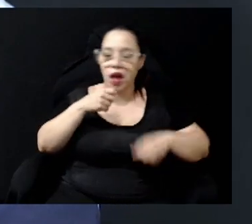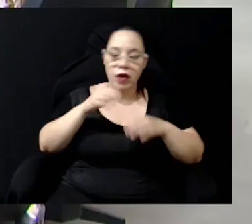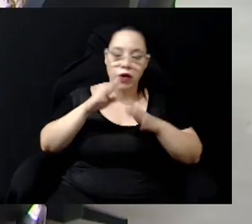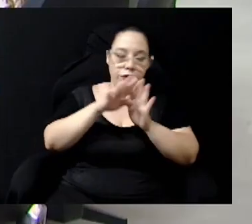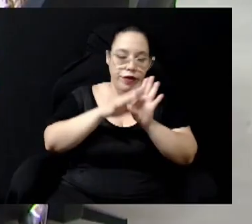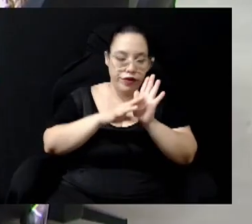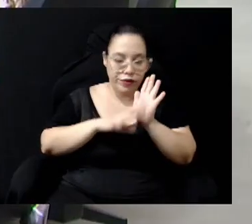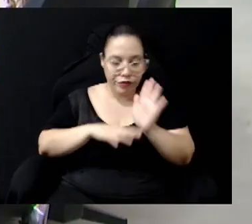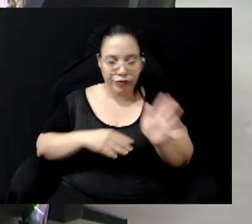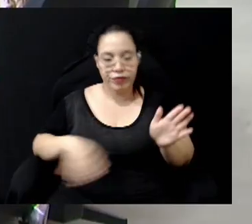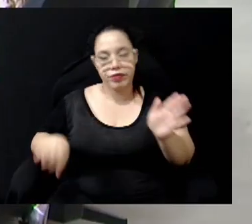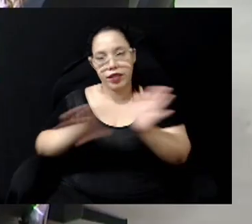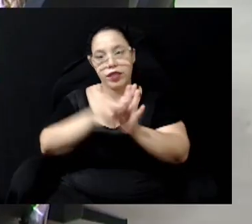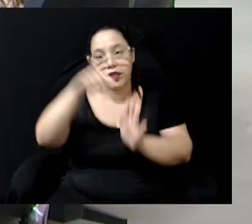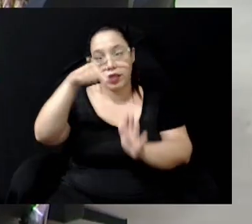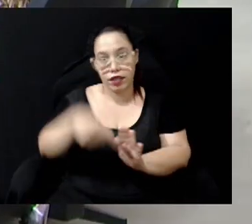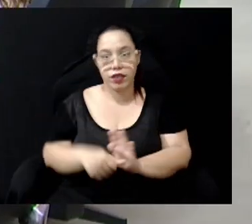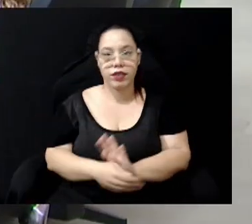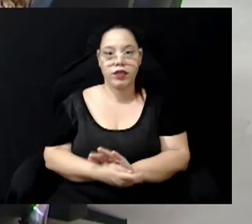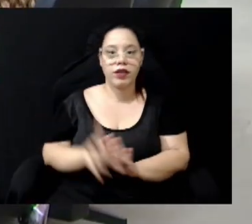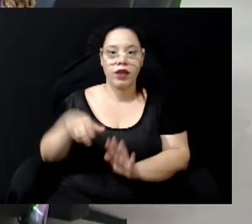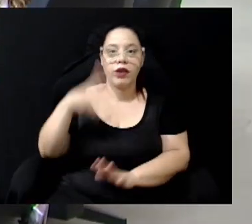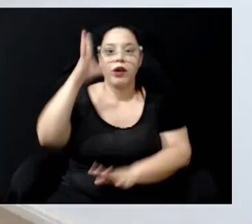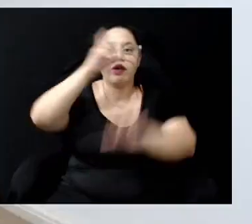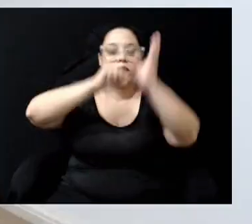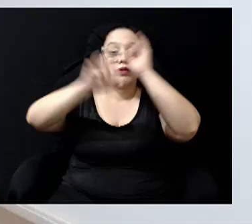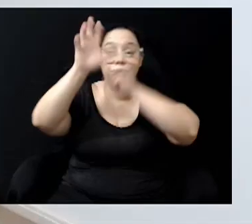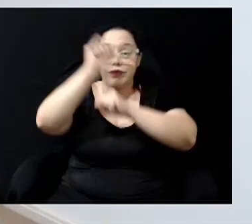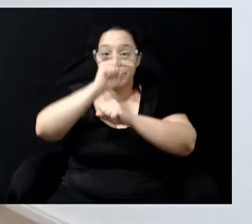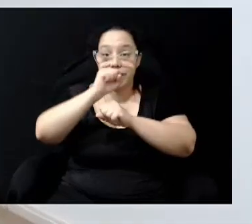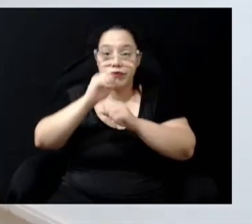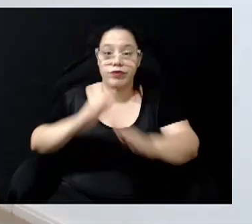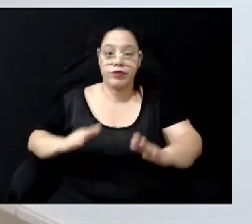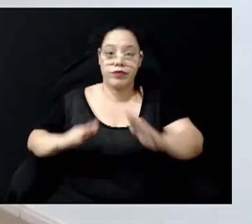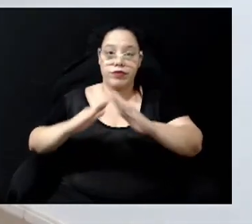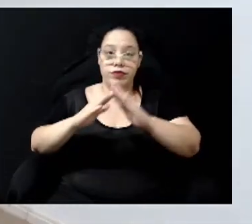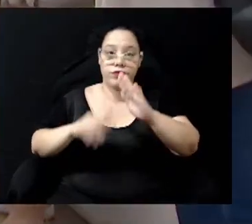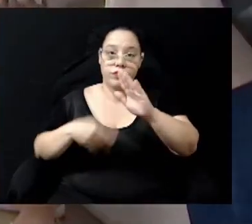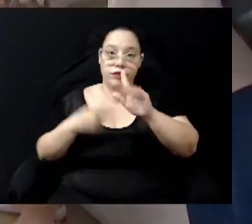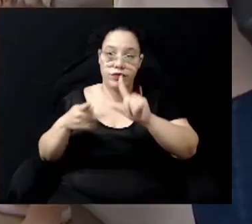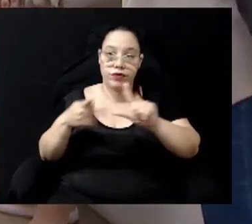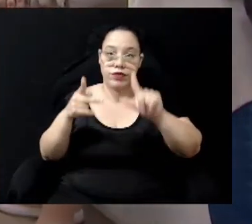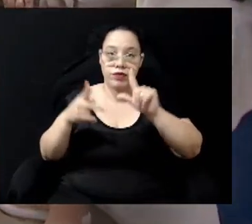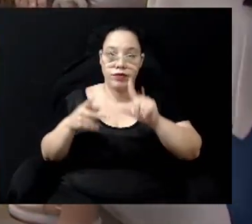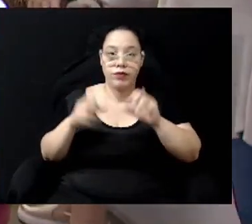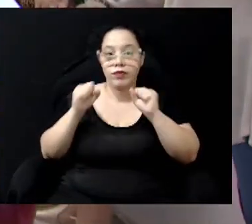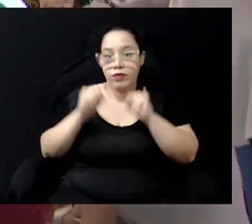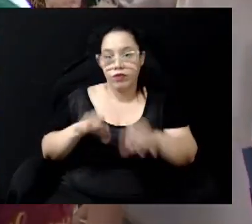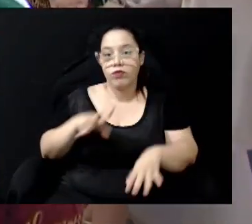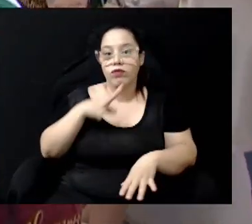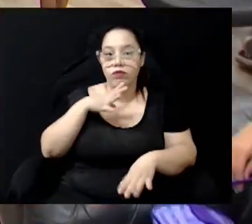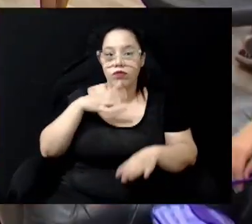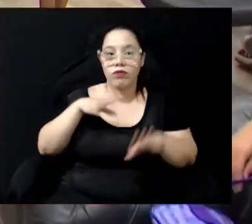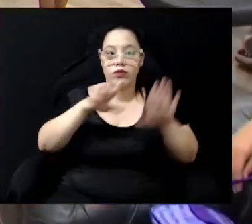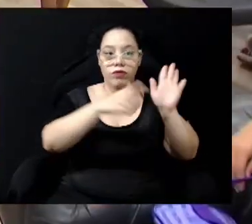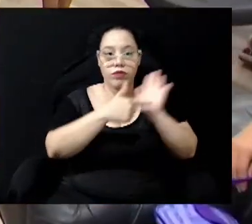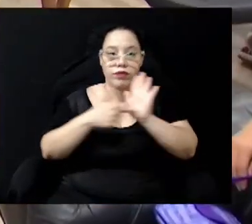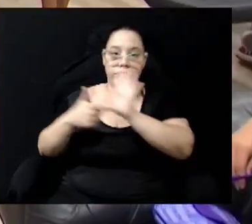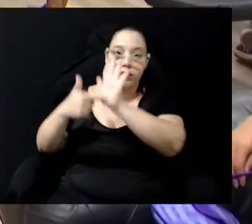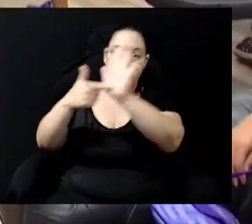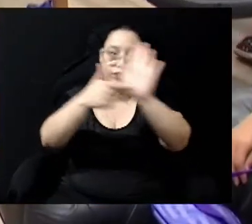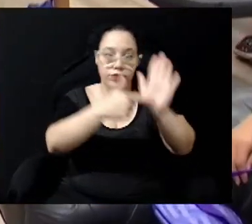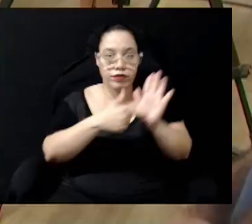aqui. Após aprender sobre a Casa de Leis, os alunos puderam conhecer a Galeria de Vereadores, a